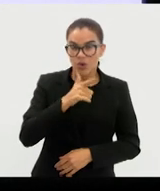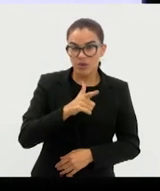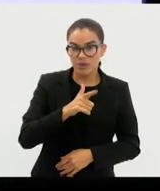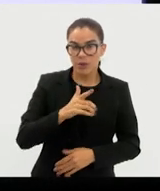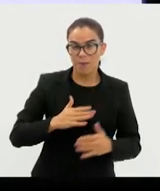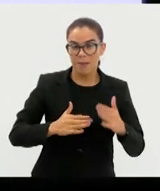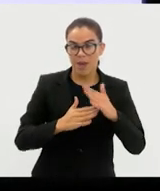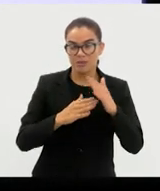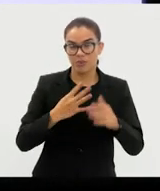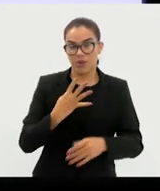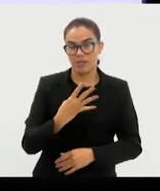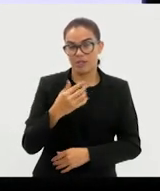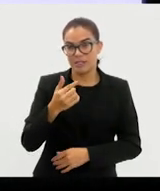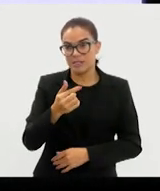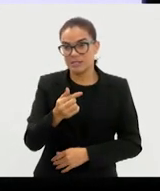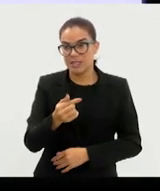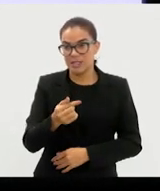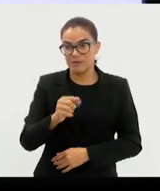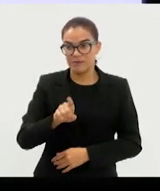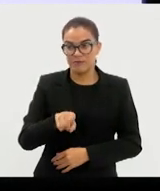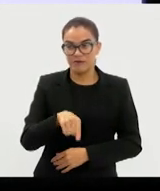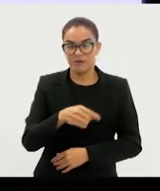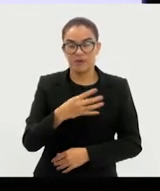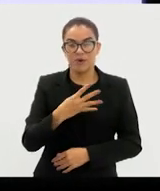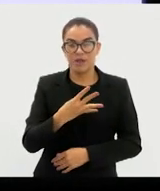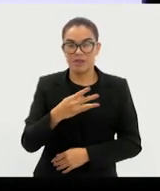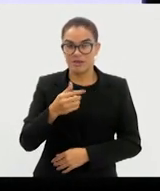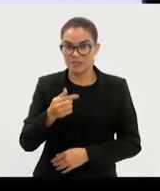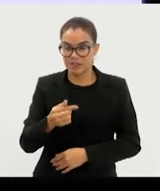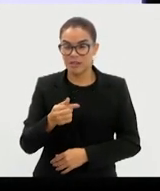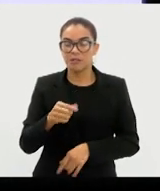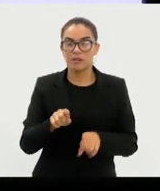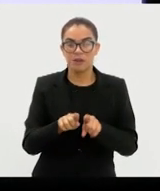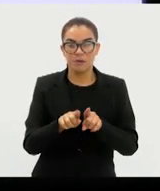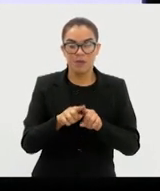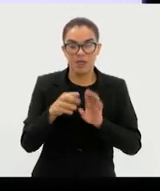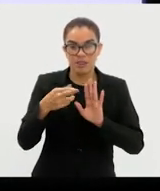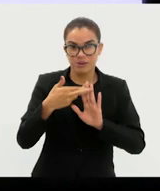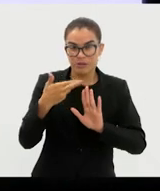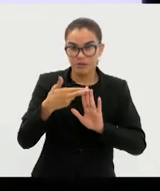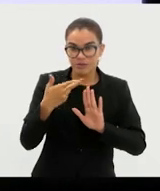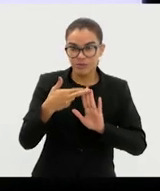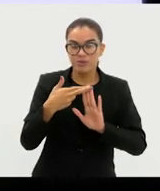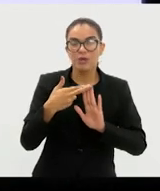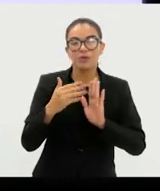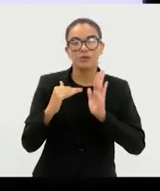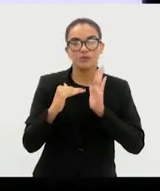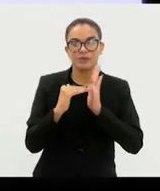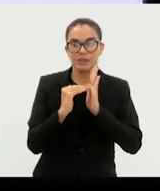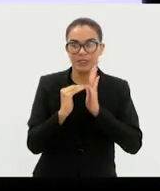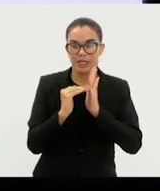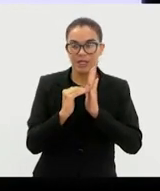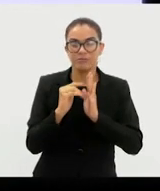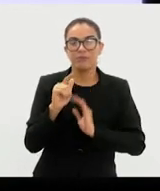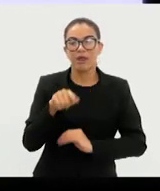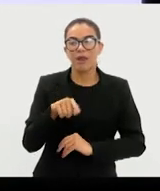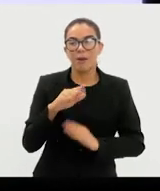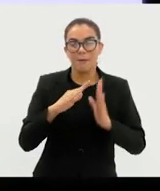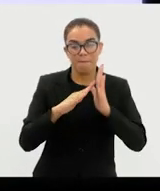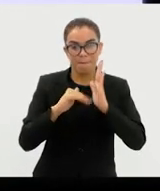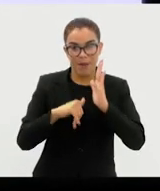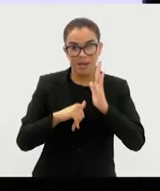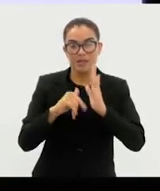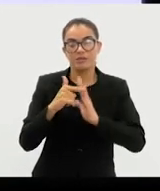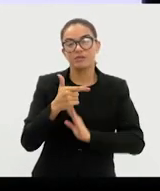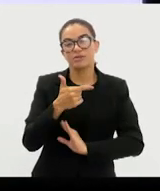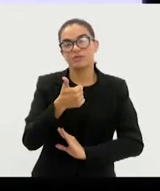47,7%, então, assim, uma margem aqui de 1,5%. E na resolução do Senado, que prevê também que a dívida consolidada líquida fica abaixo de 200%, a